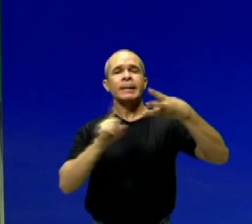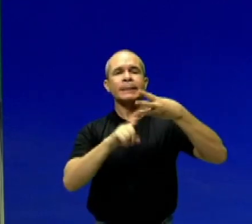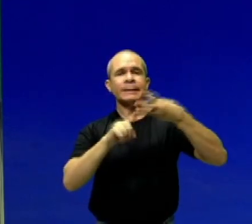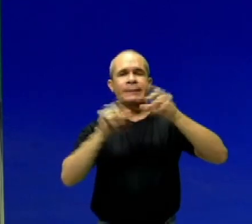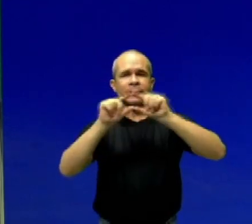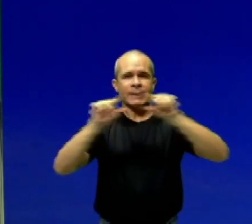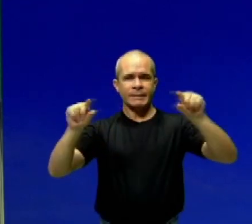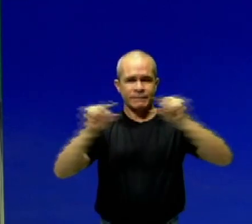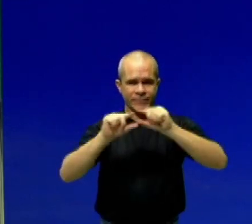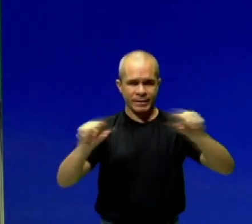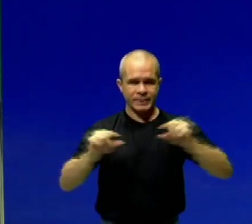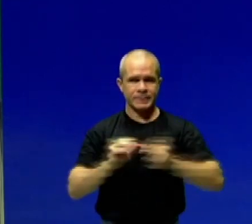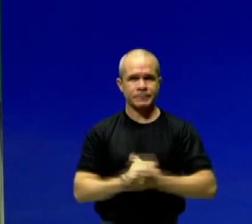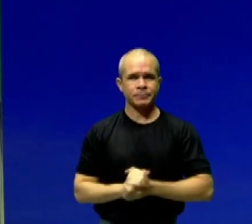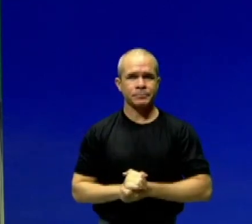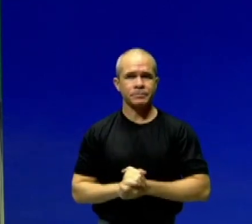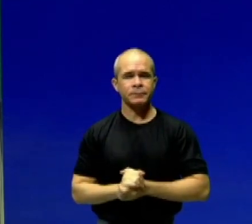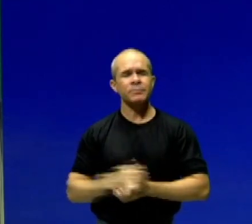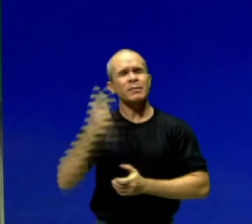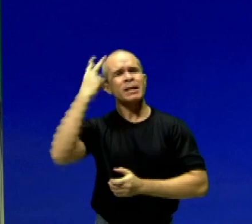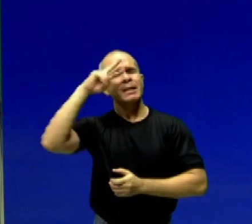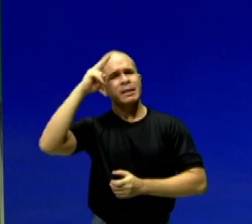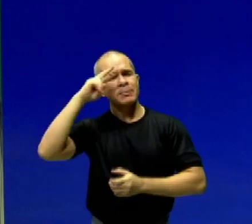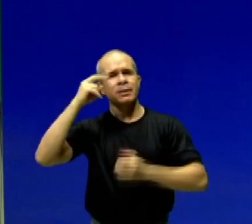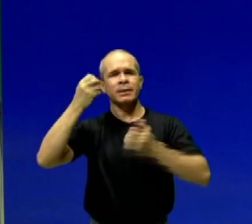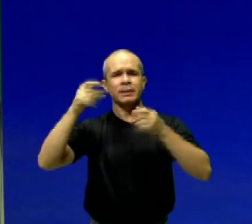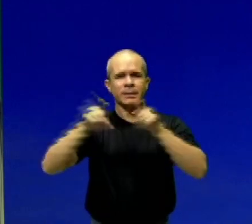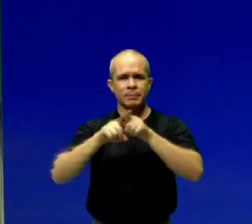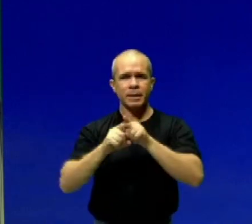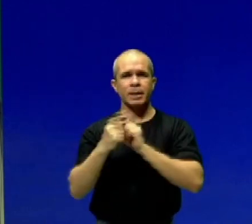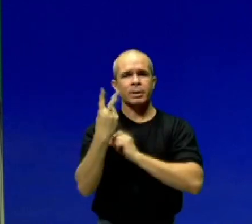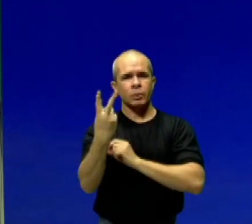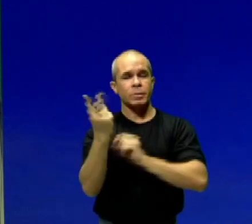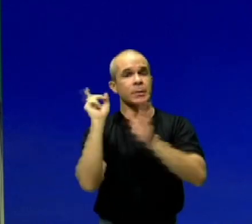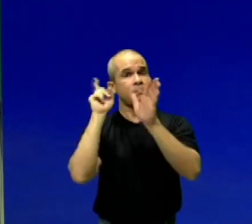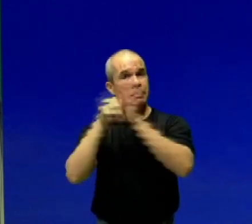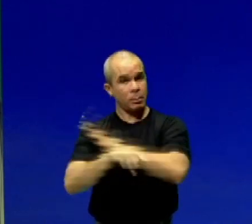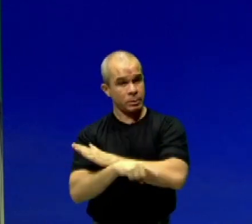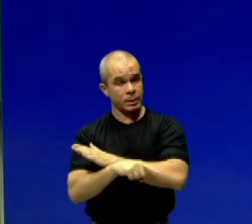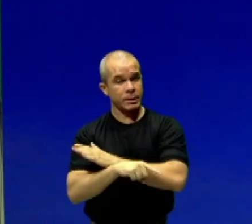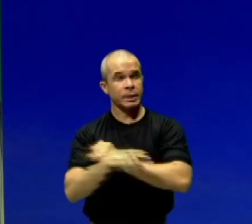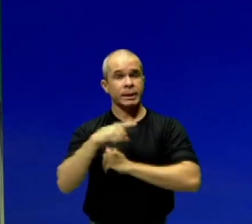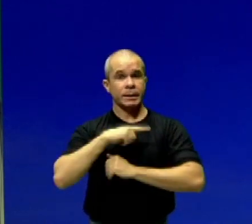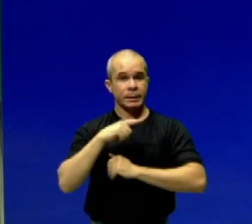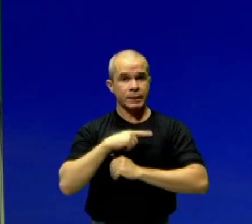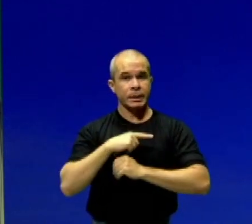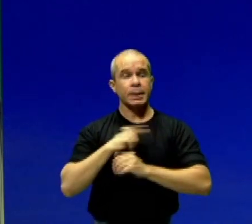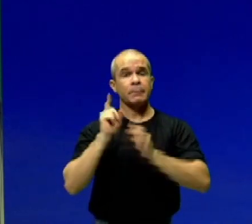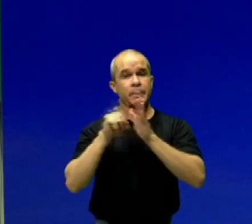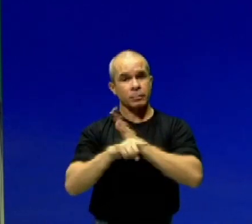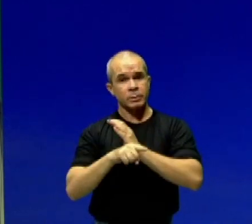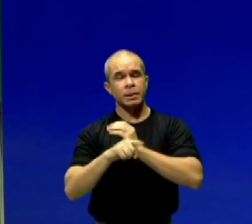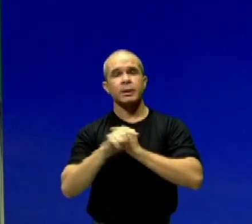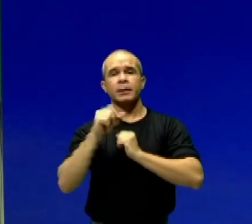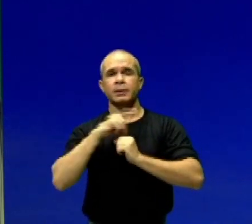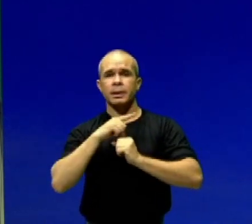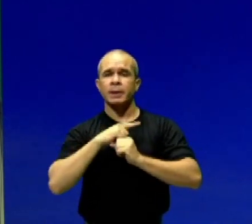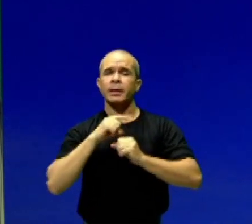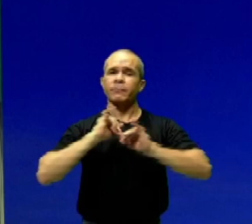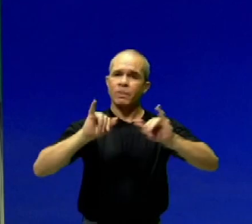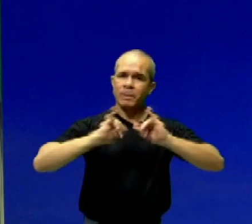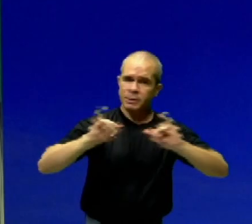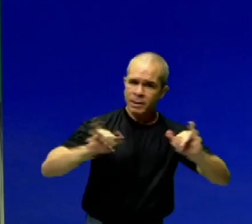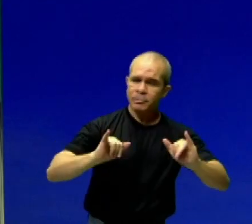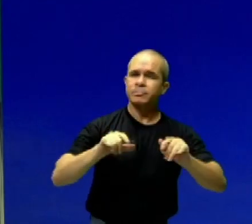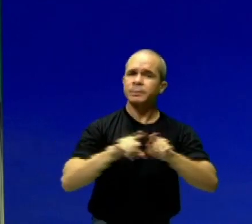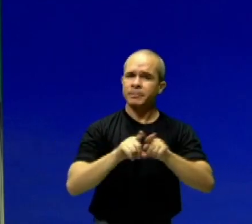soccer games? Bom, lembra que eu falei para vocês que a gente tem dois tipos de perguntas. Uma yes or no question. Information